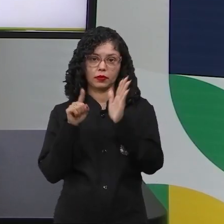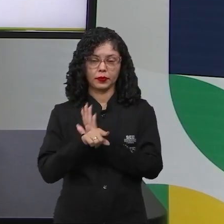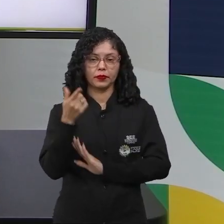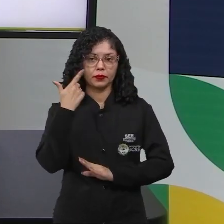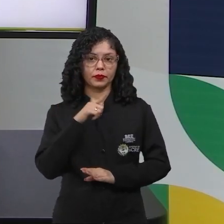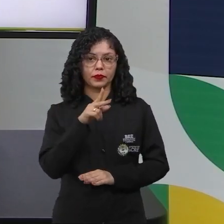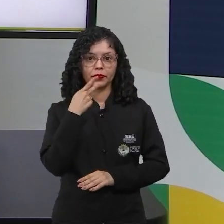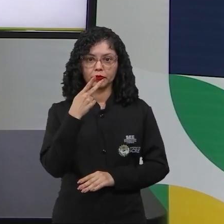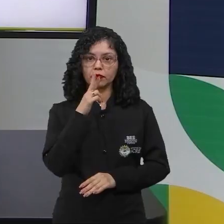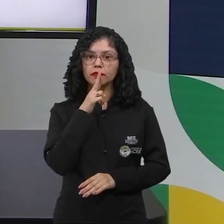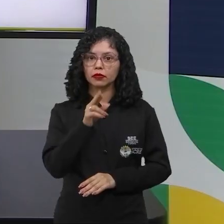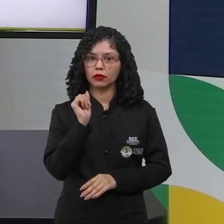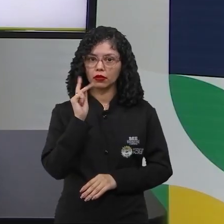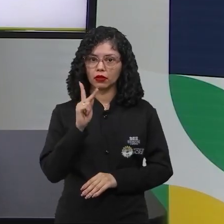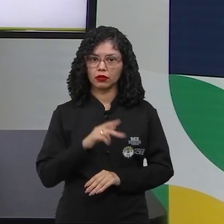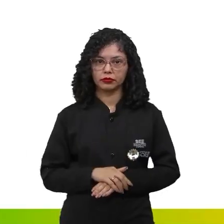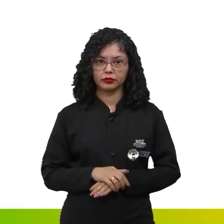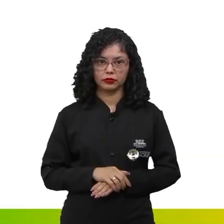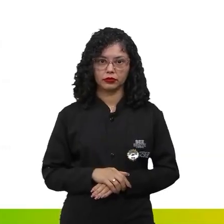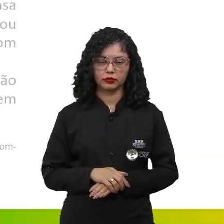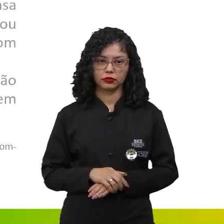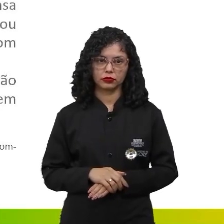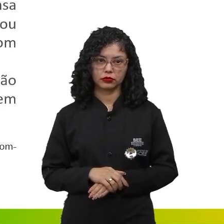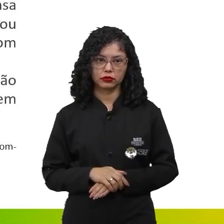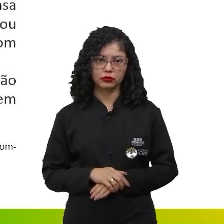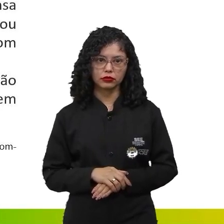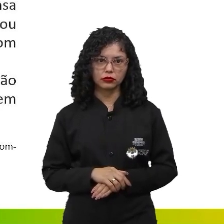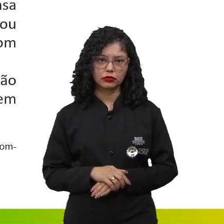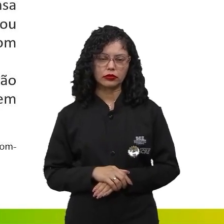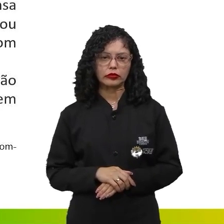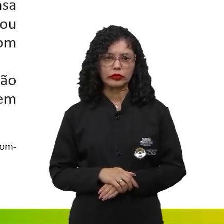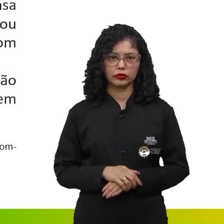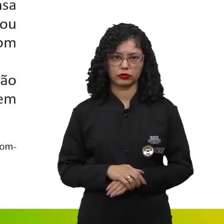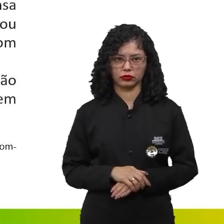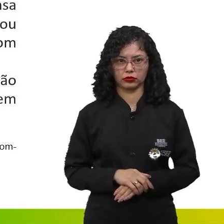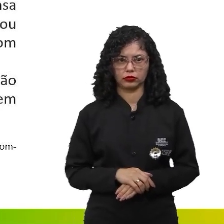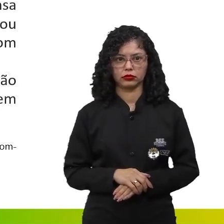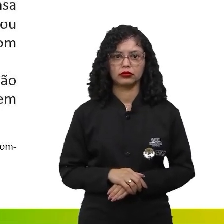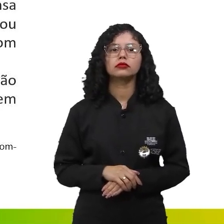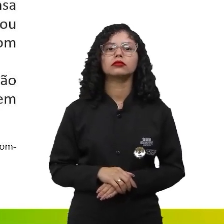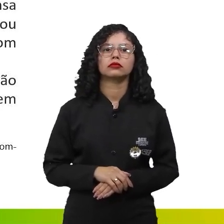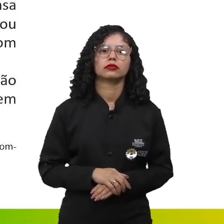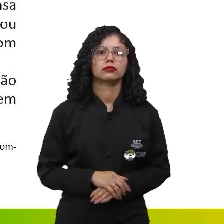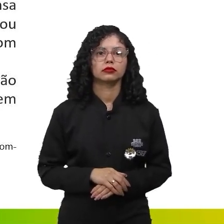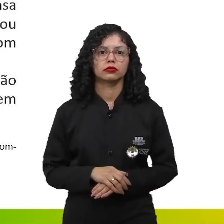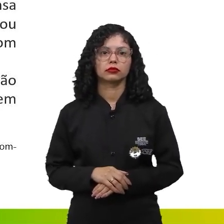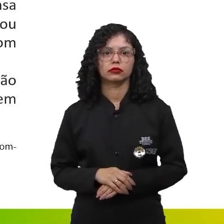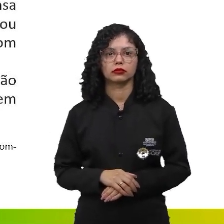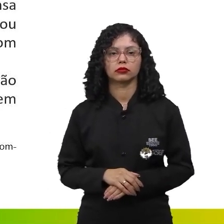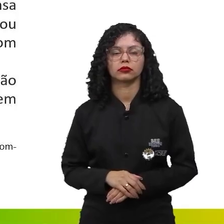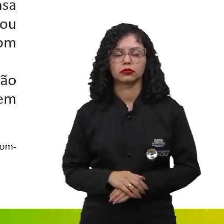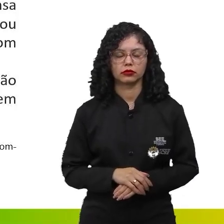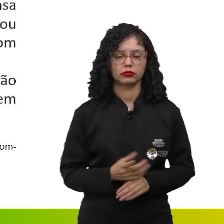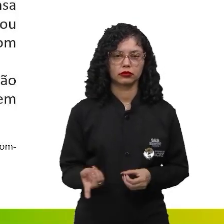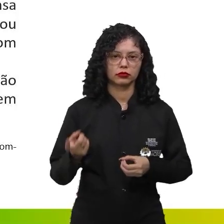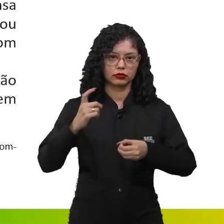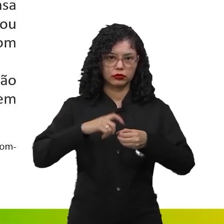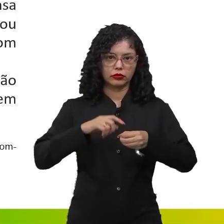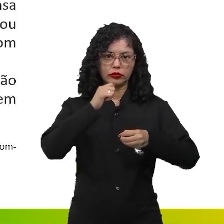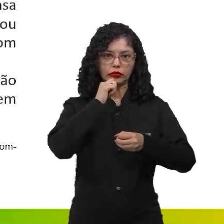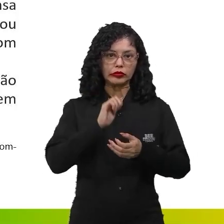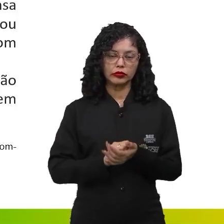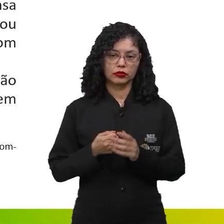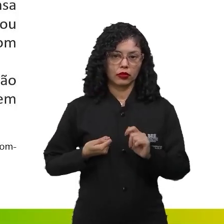consegue gabaritar ela, tá ok? Olha só, questão número 1, pessoal, o que ela fala? A